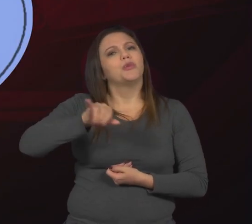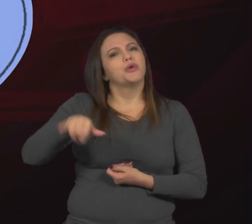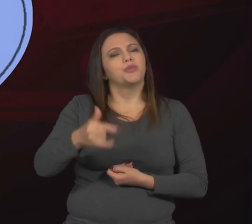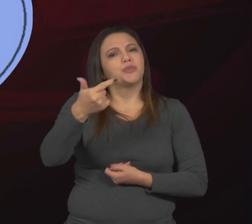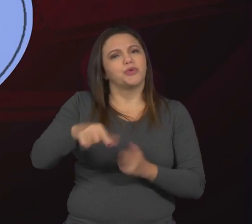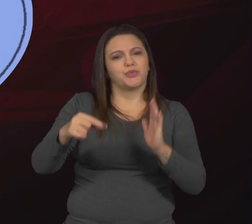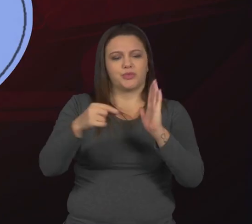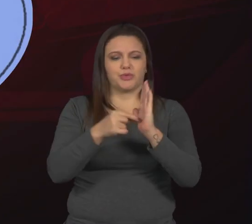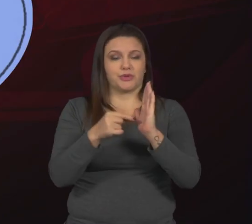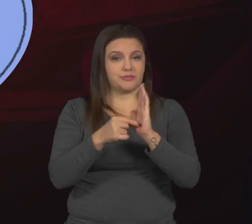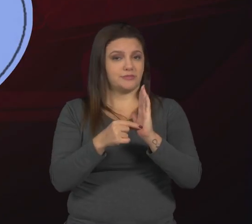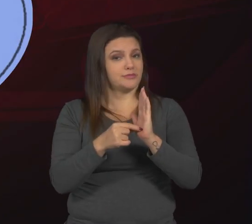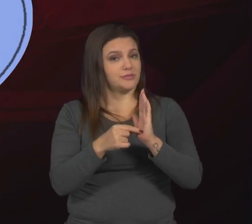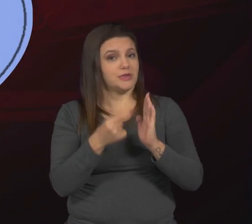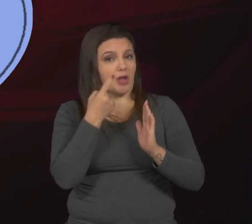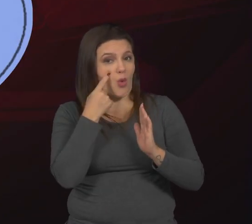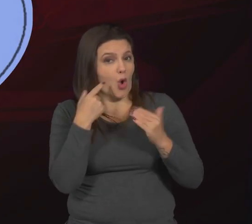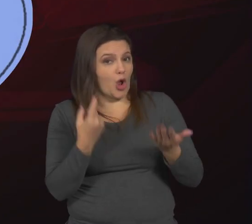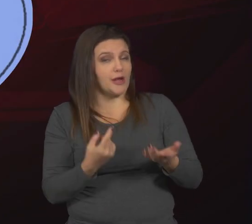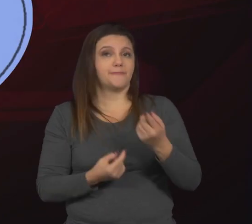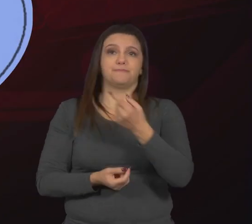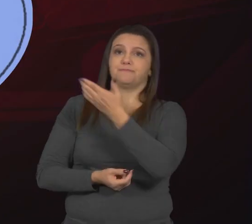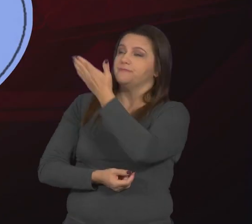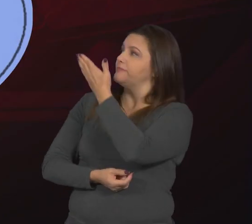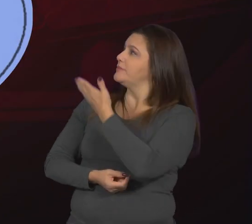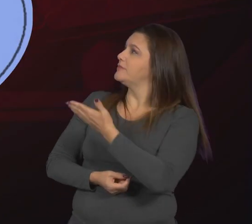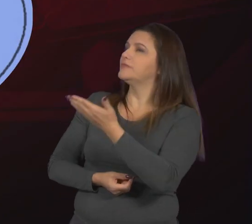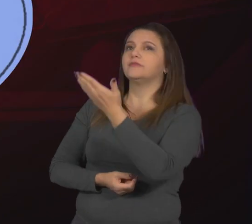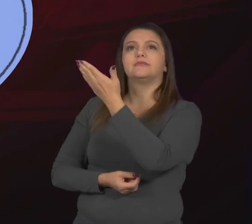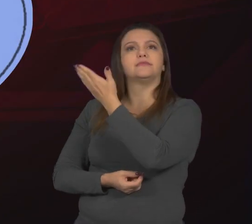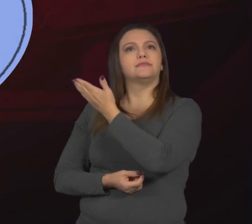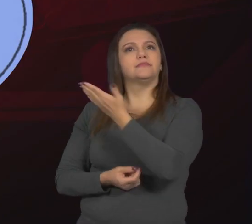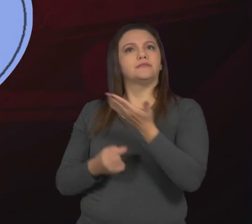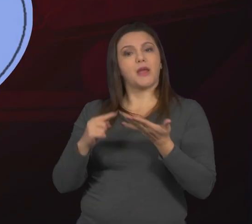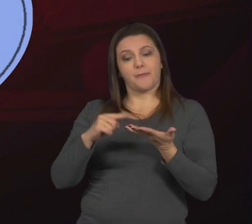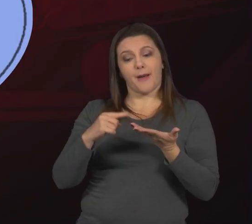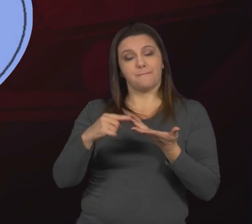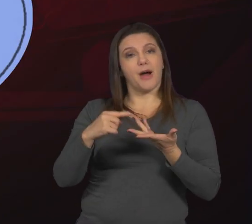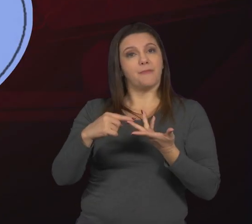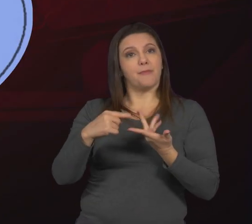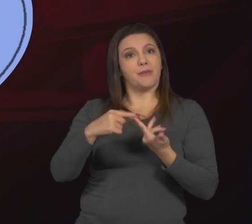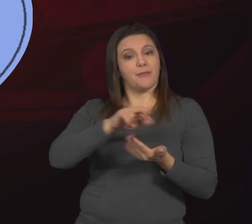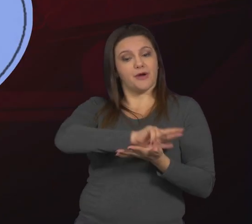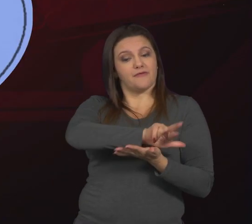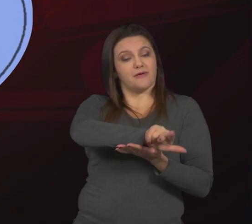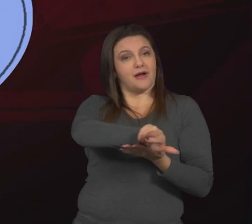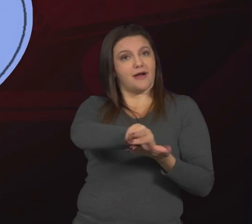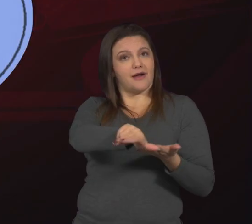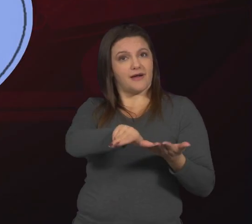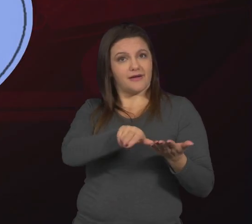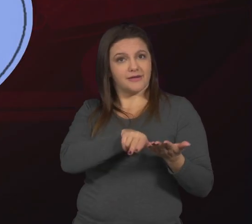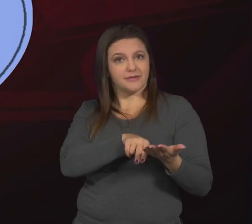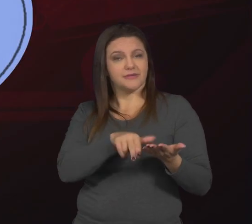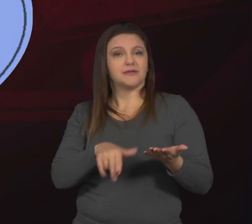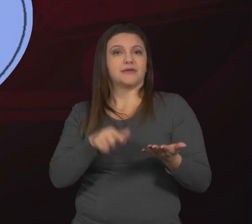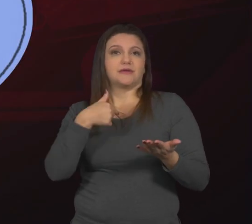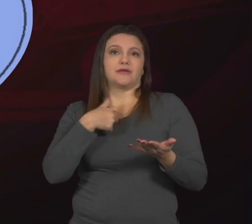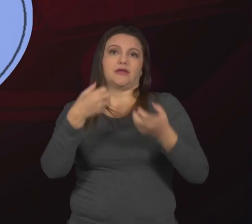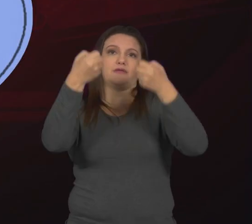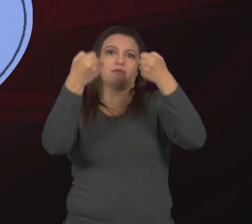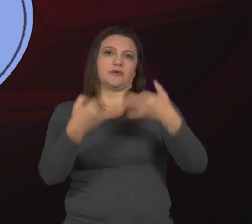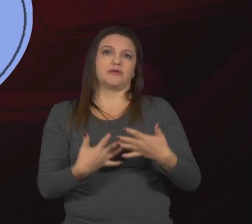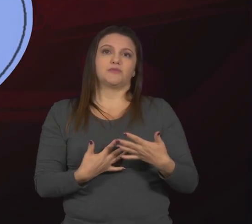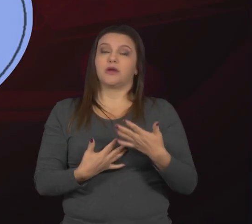só uma simples ilustração de algumas dessas abordagens. Eu vou mencionar aqui apenas